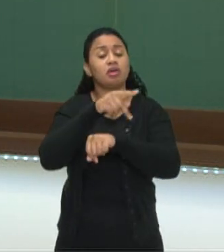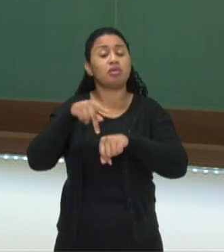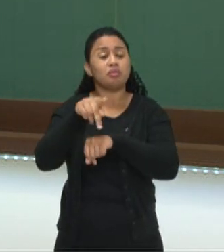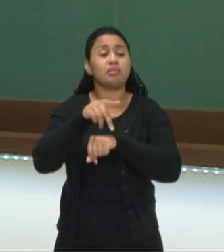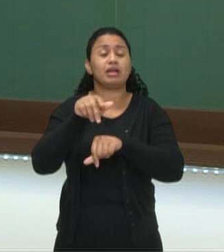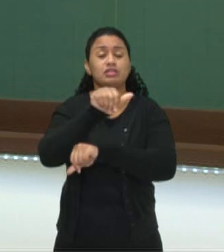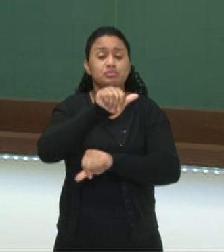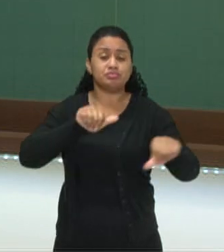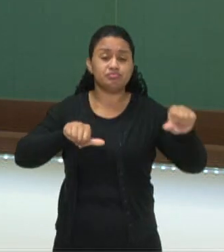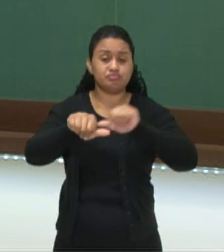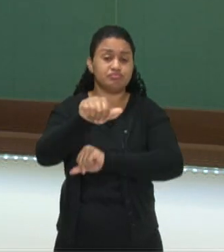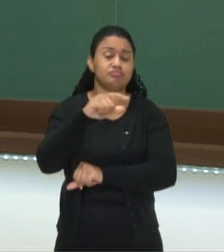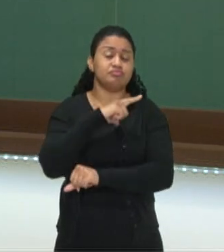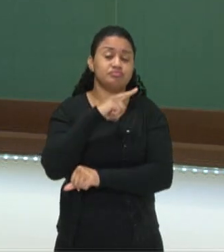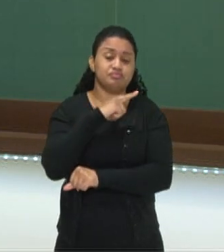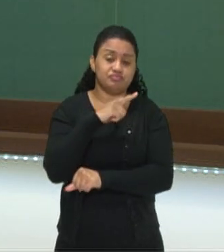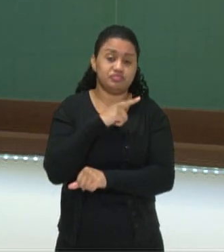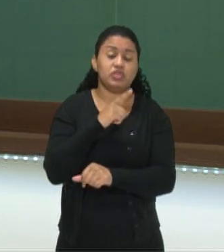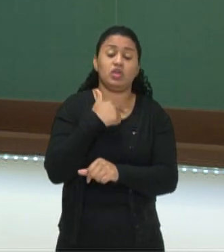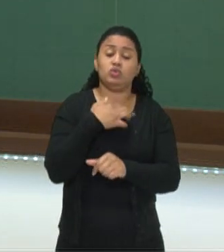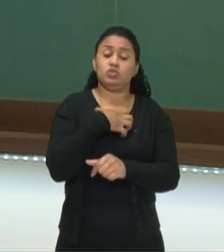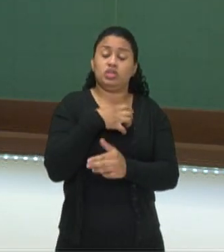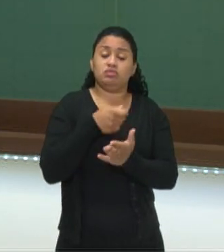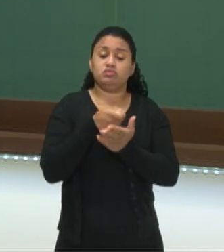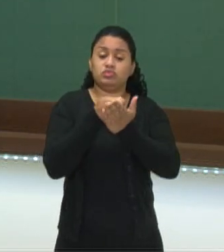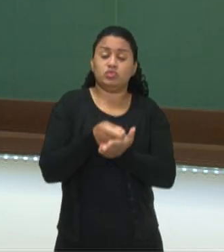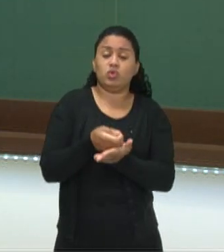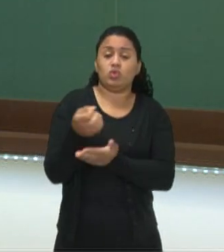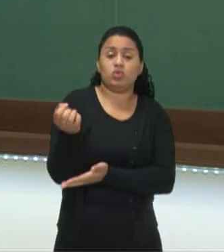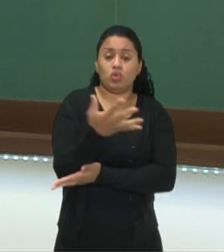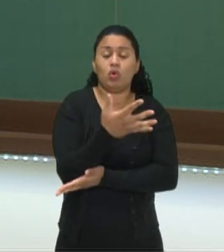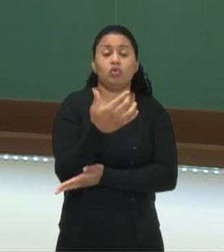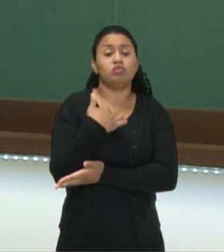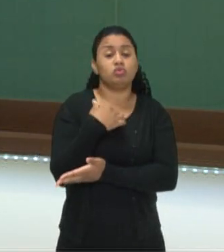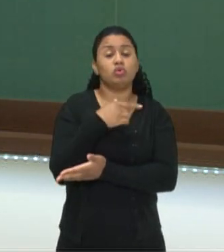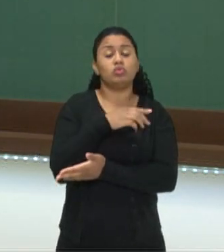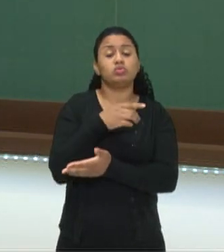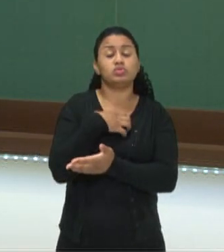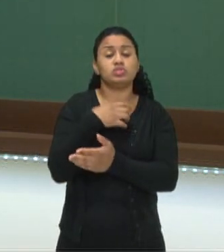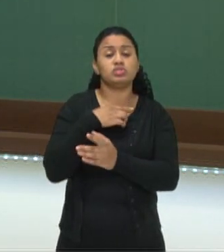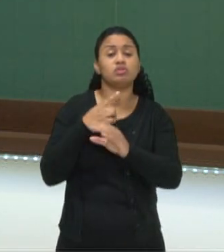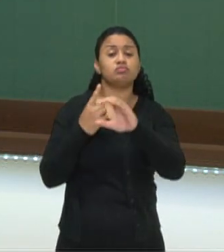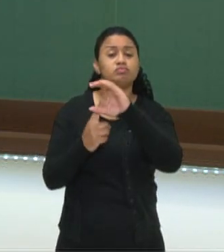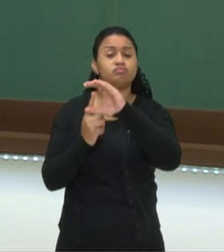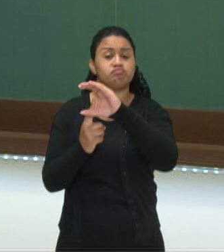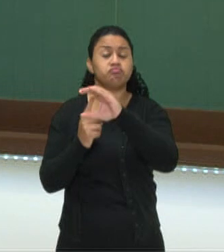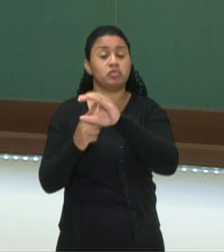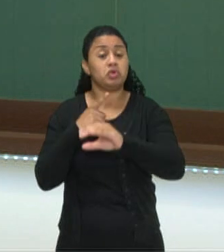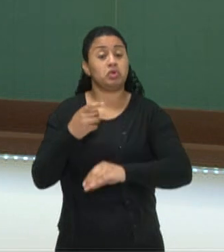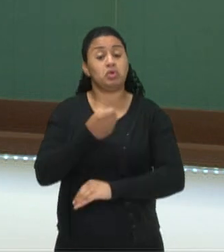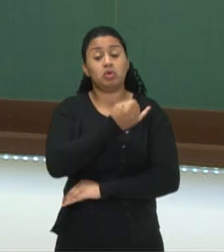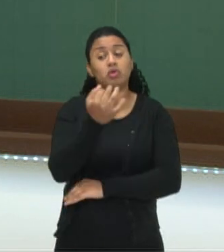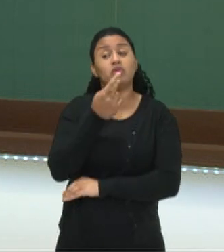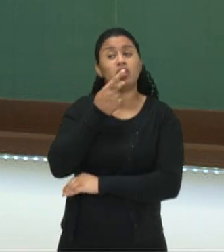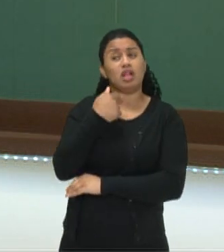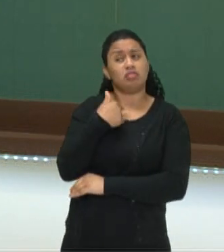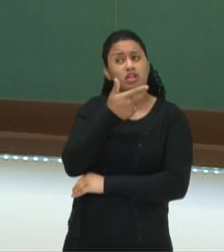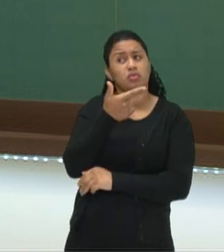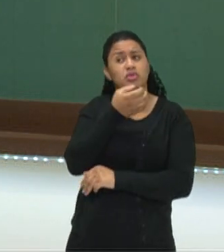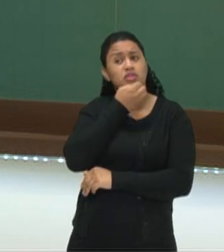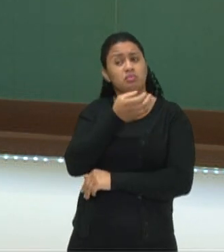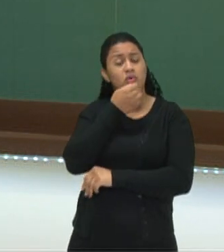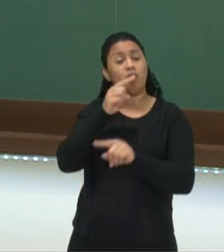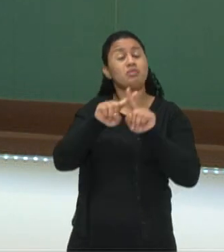passando mudanças, estava vindo um novo regime, o regime chamado de comunismo. Alguns tinham esperança que ia ser uma coisa muito benéfica, mas na